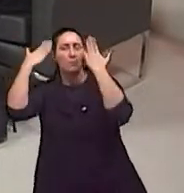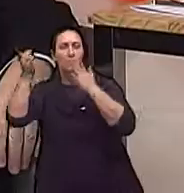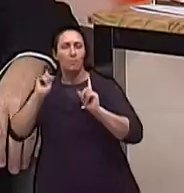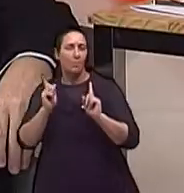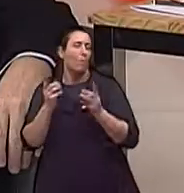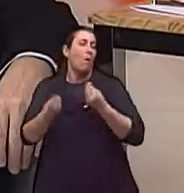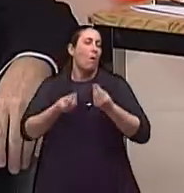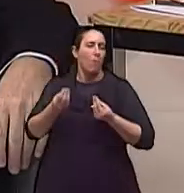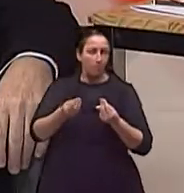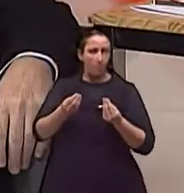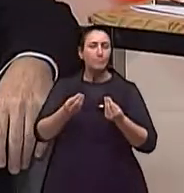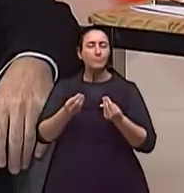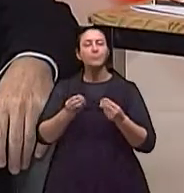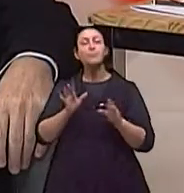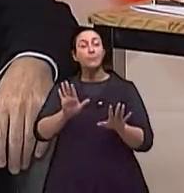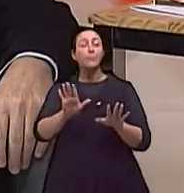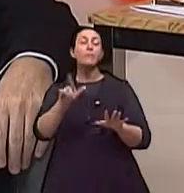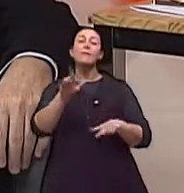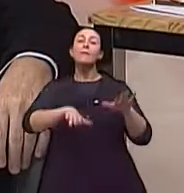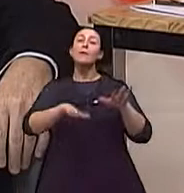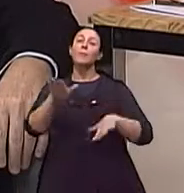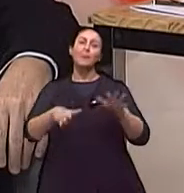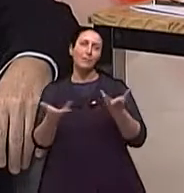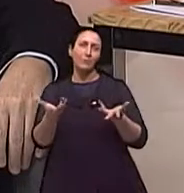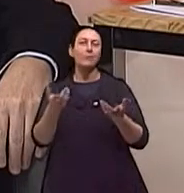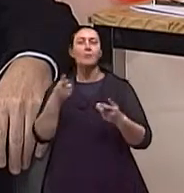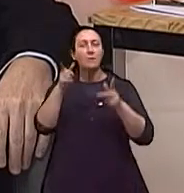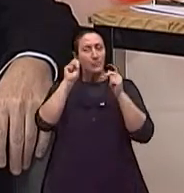aquelas questões que a gente fala da intensidade